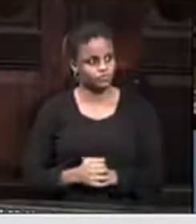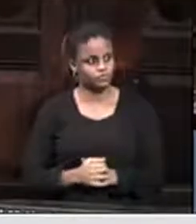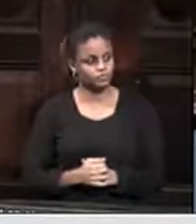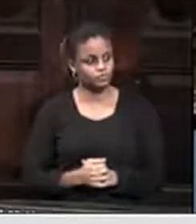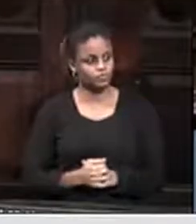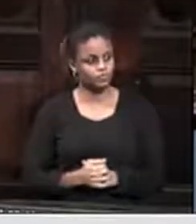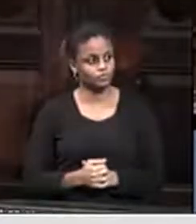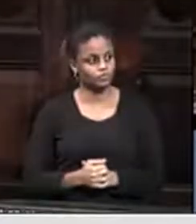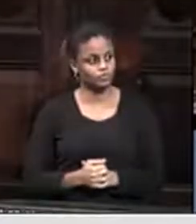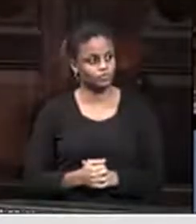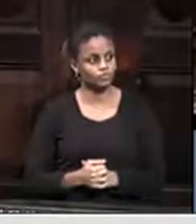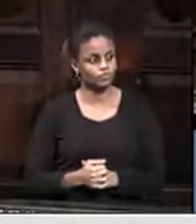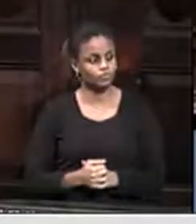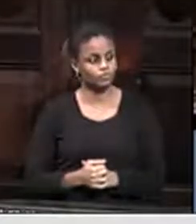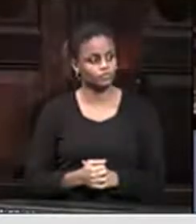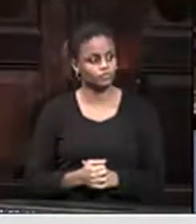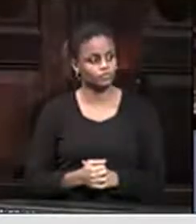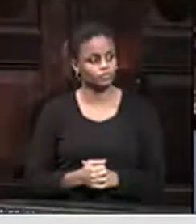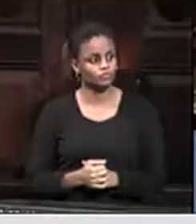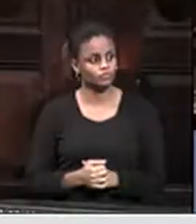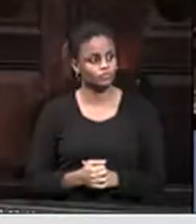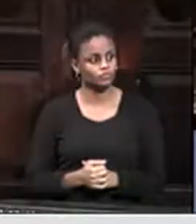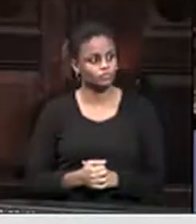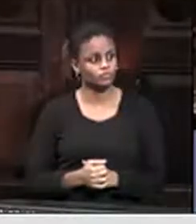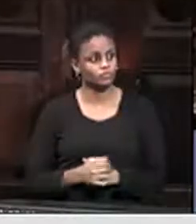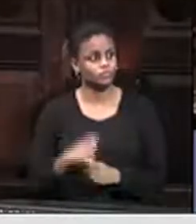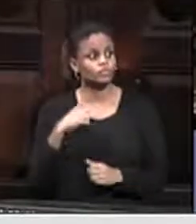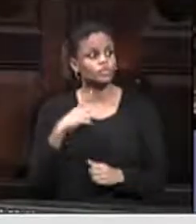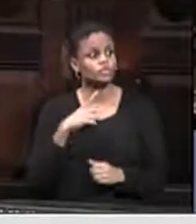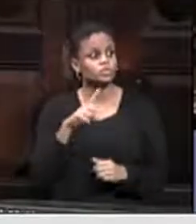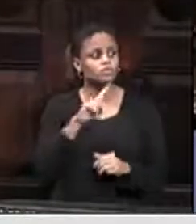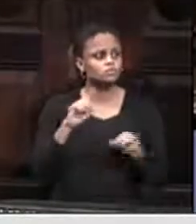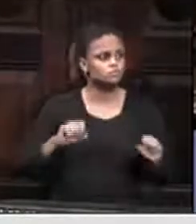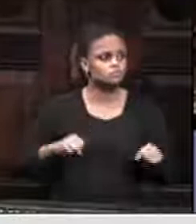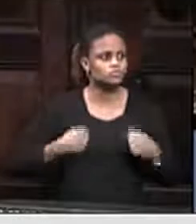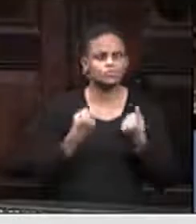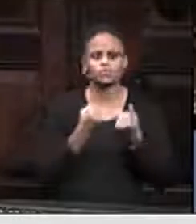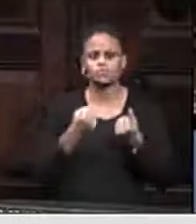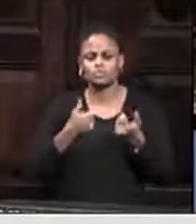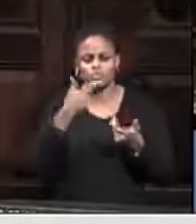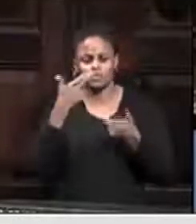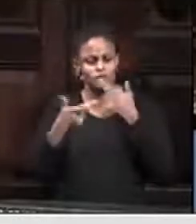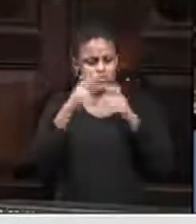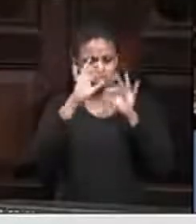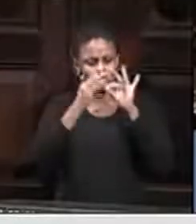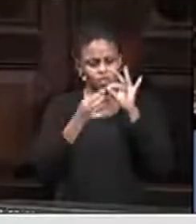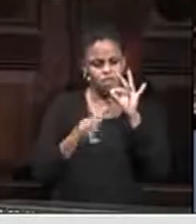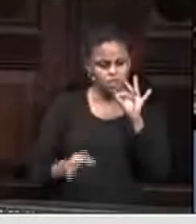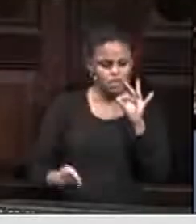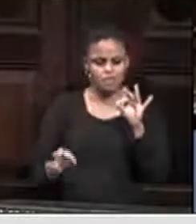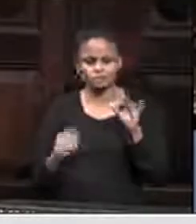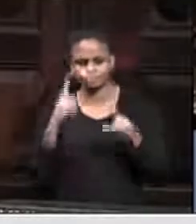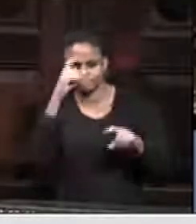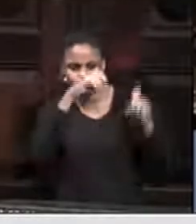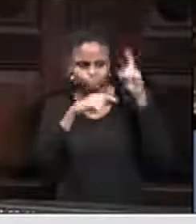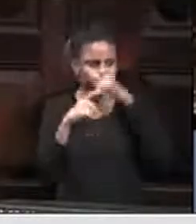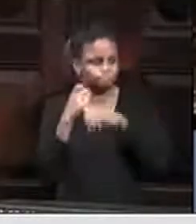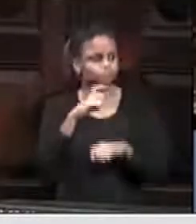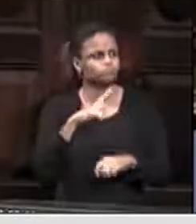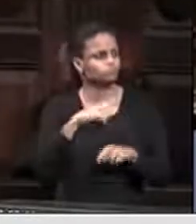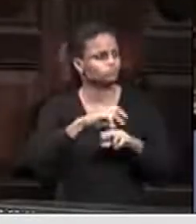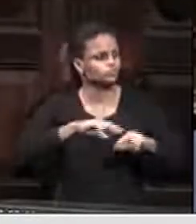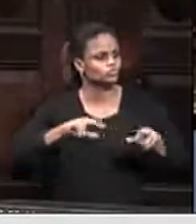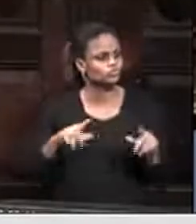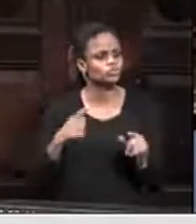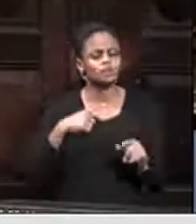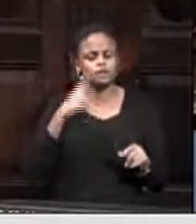do Estado, até pelo meu partido, terão que se debruçar sobre inúmeros desafios e, a meu ver, sobre um Estado